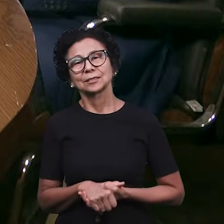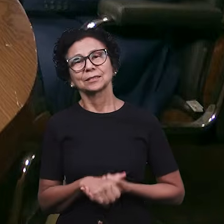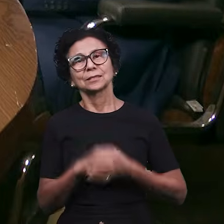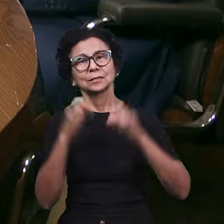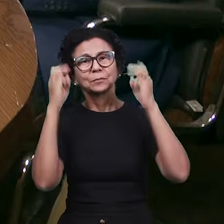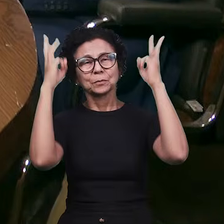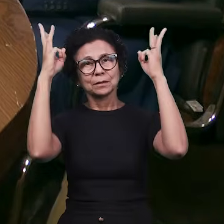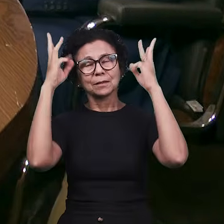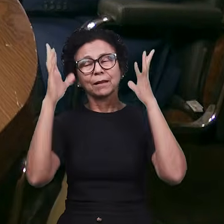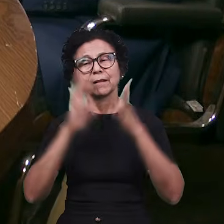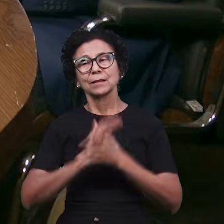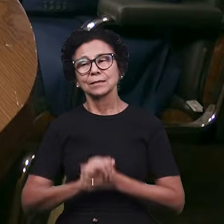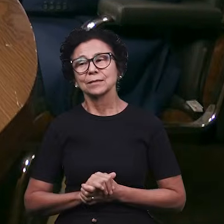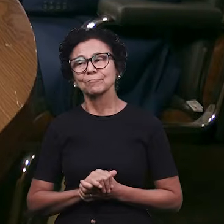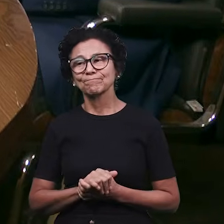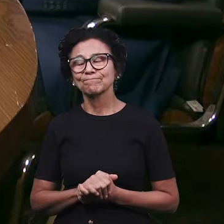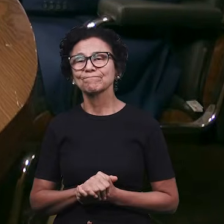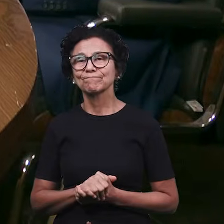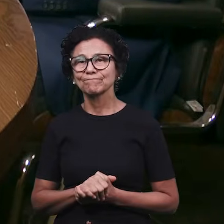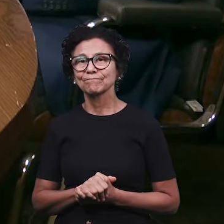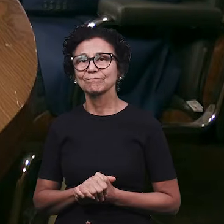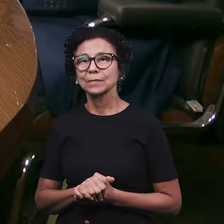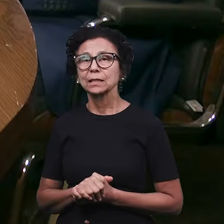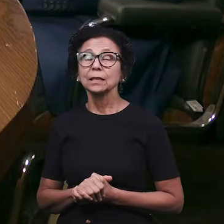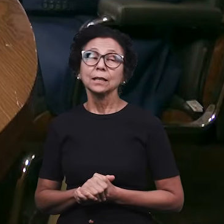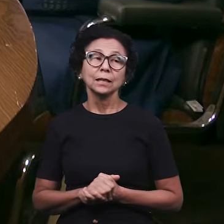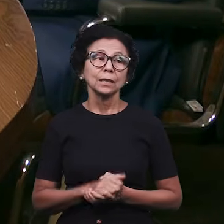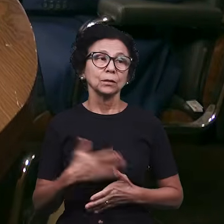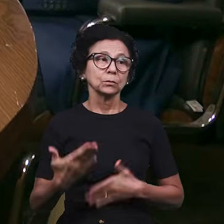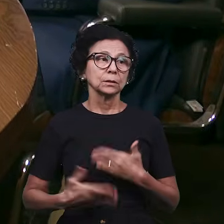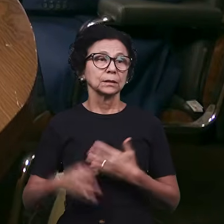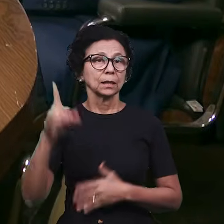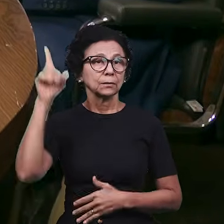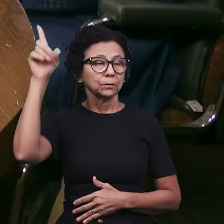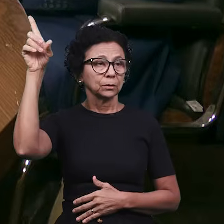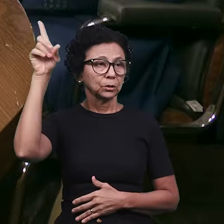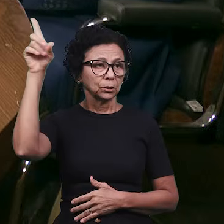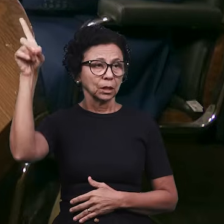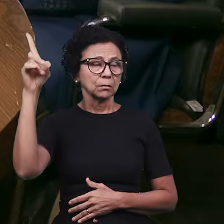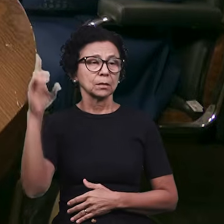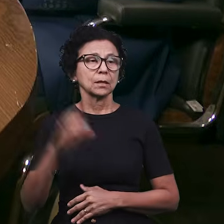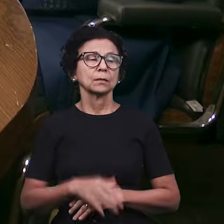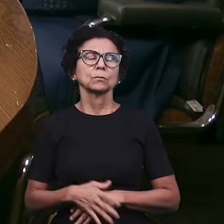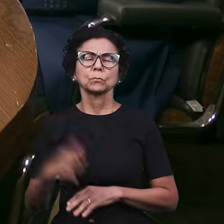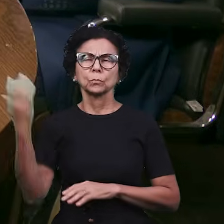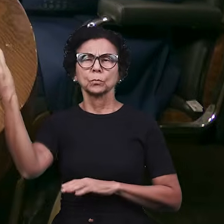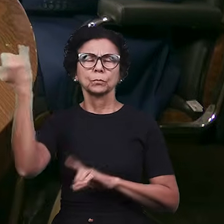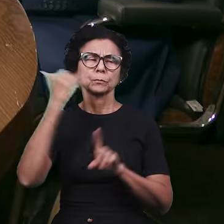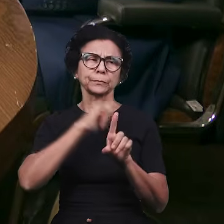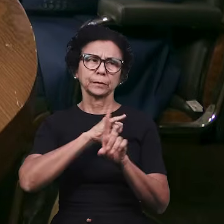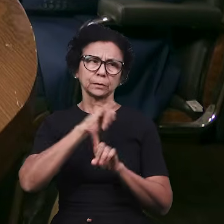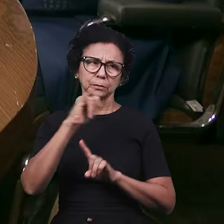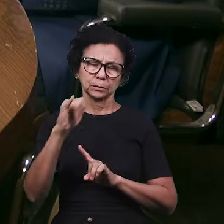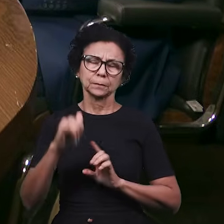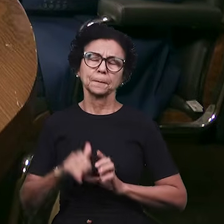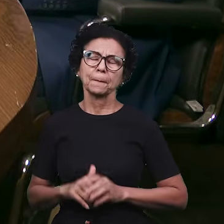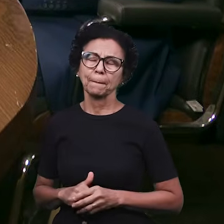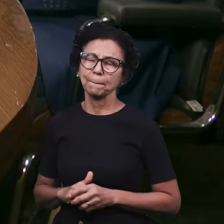A vida do homem é profética, né? A vida do servo de Deus. Do homem não, mas a vida do servo de Deus é profética.